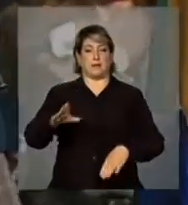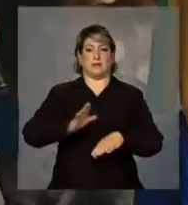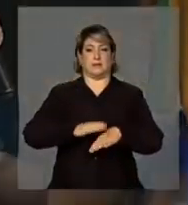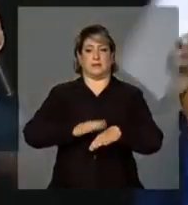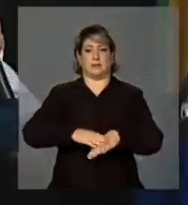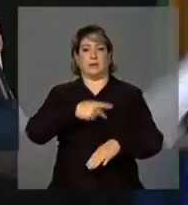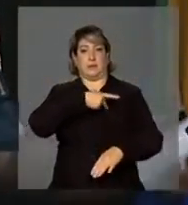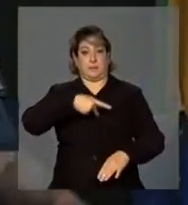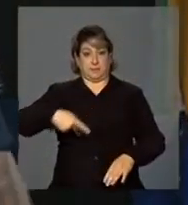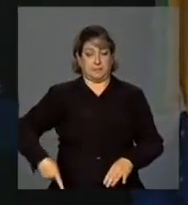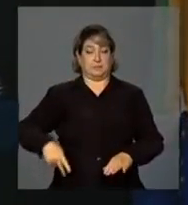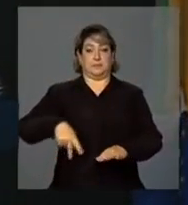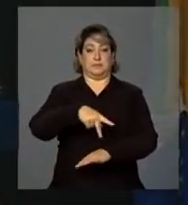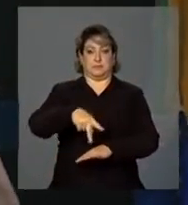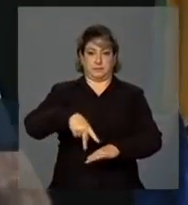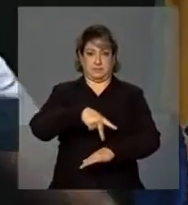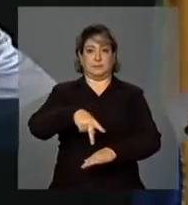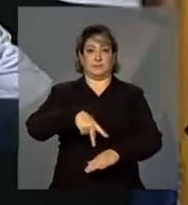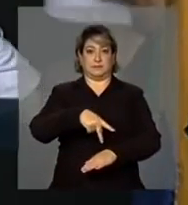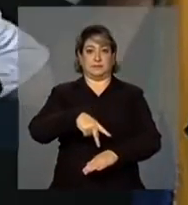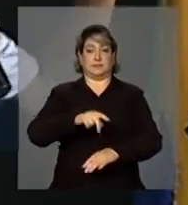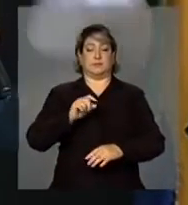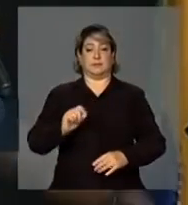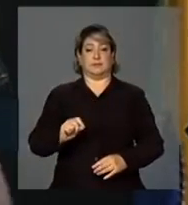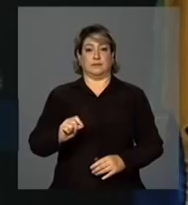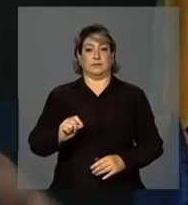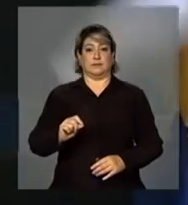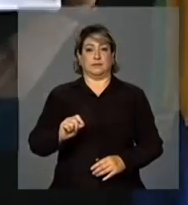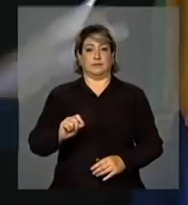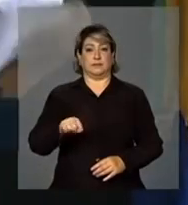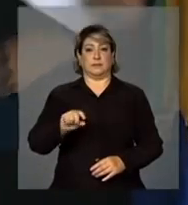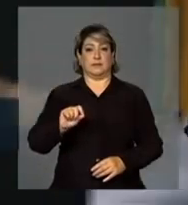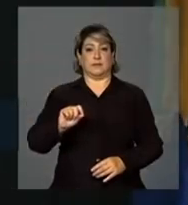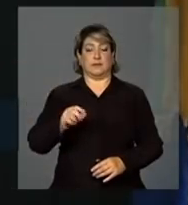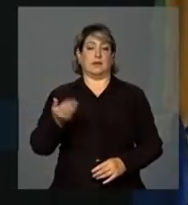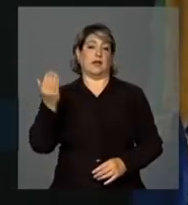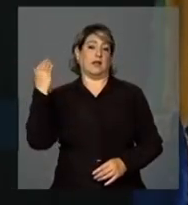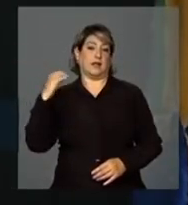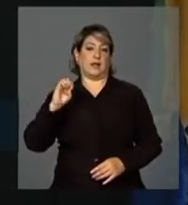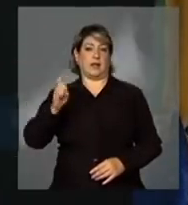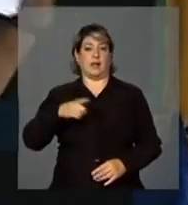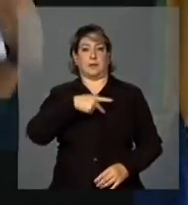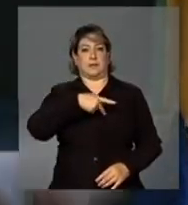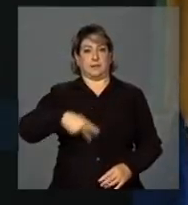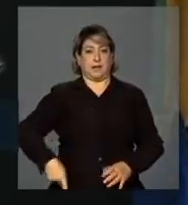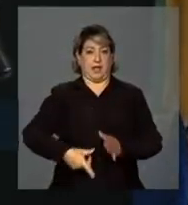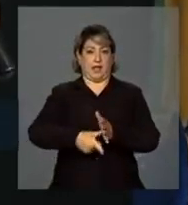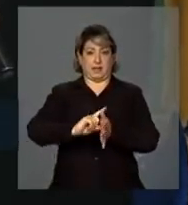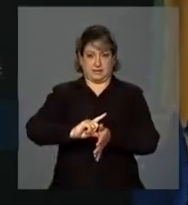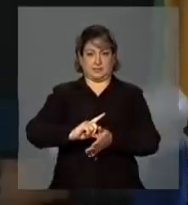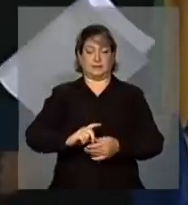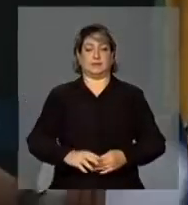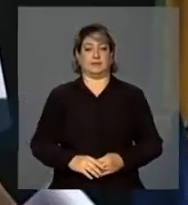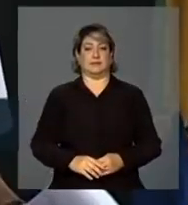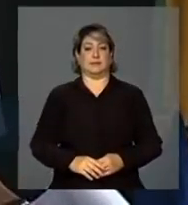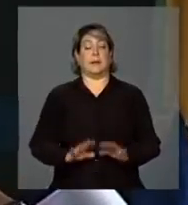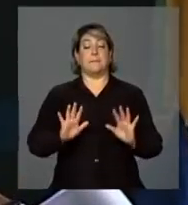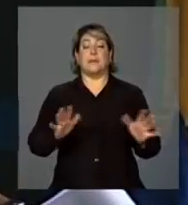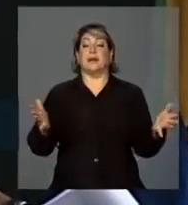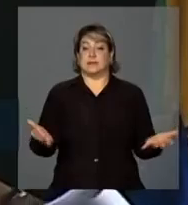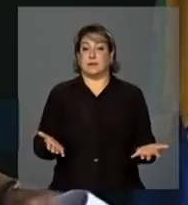presidentes da República, aqueles presidentes, né, que já é anterior. Mas